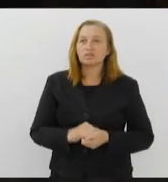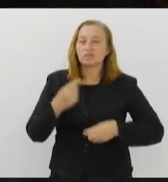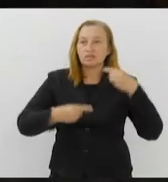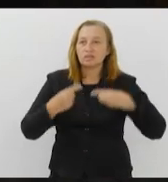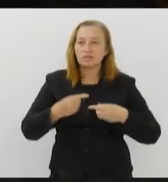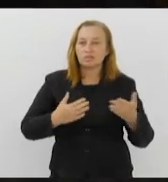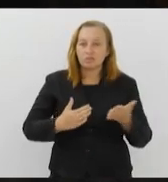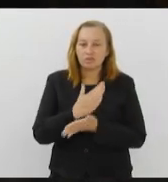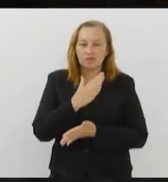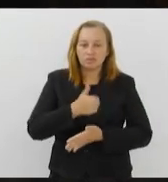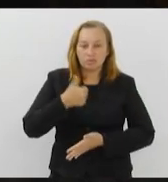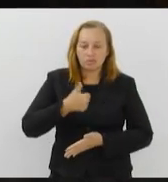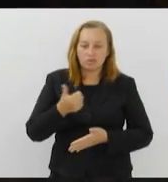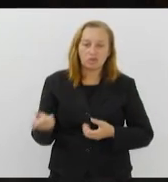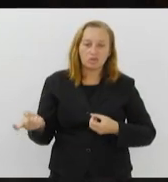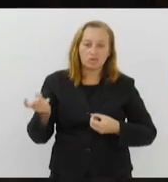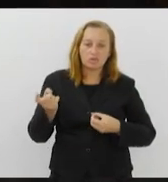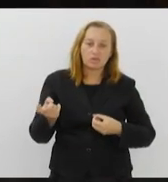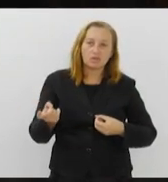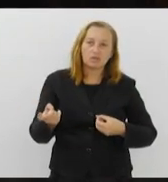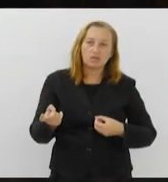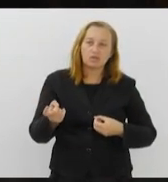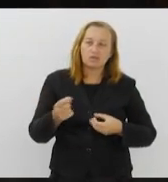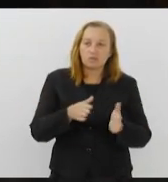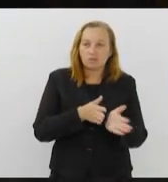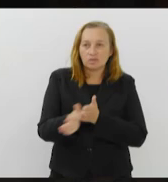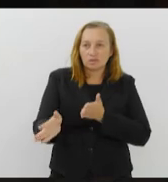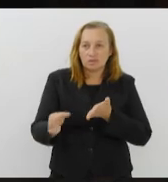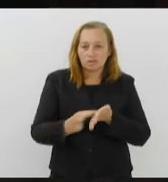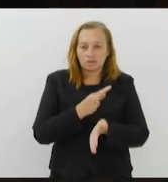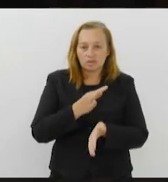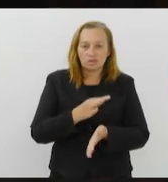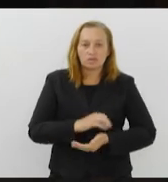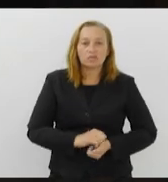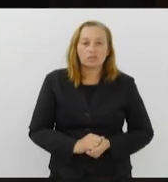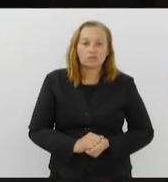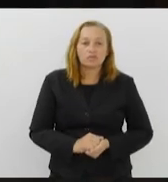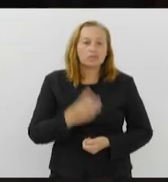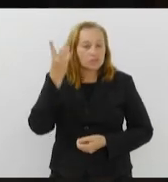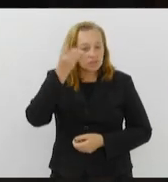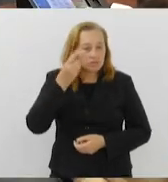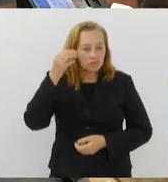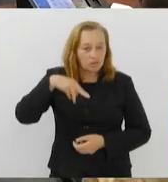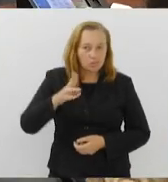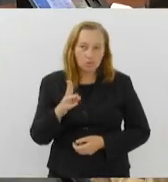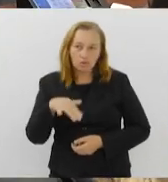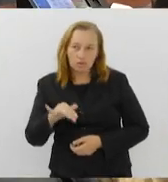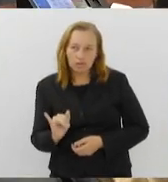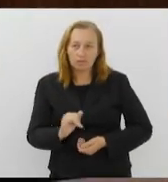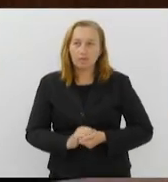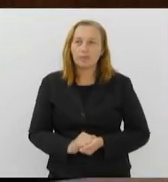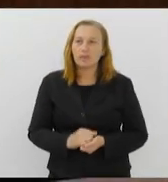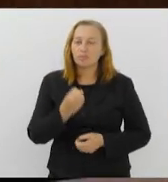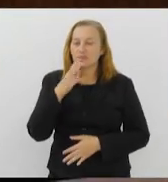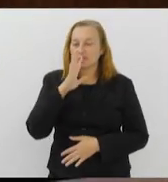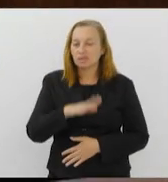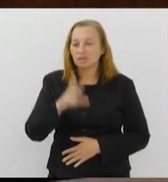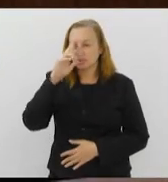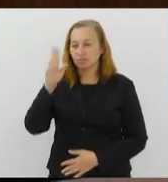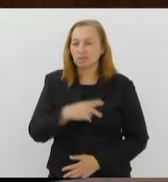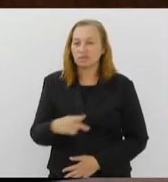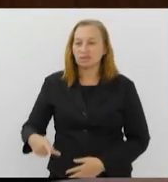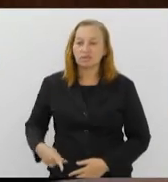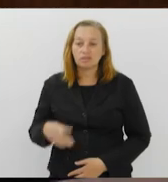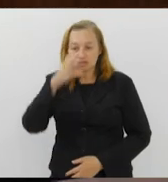estão. Aprovado, vai autógrafo para a declaração de voto, o autor, deputado Munir Neto. Boa tarde, presidente